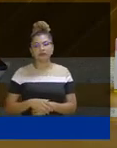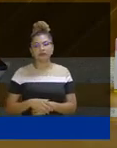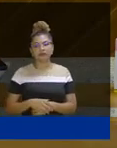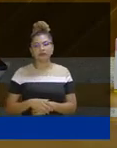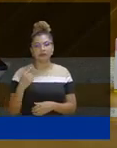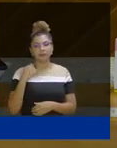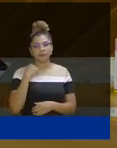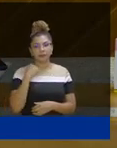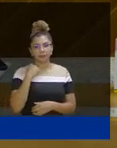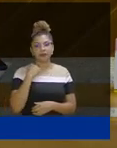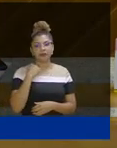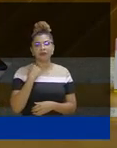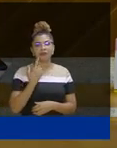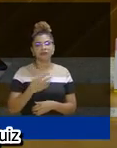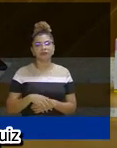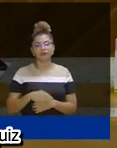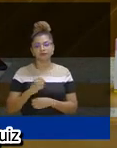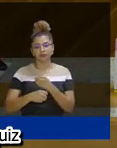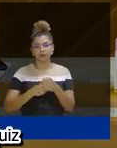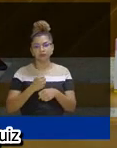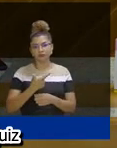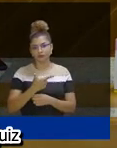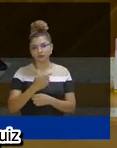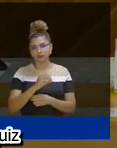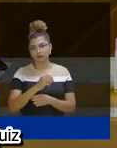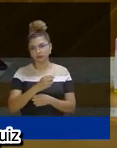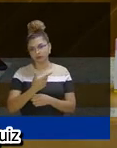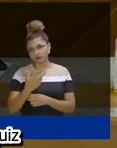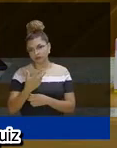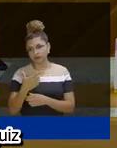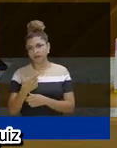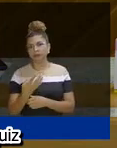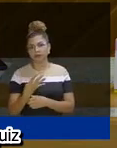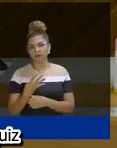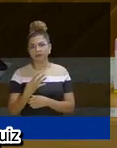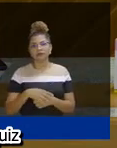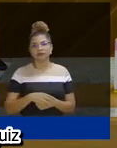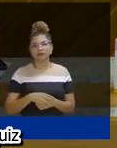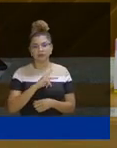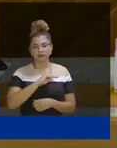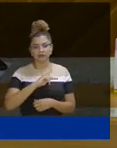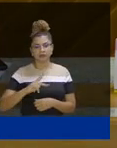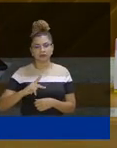foi agora recebido na Presidência da República no dia